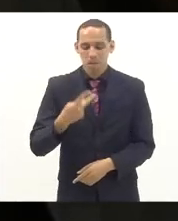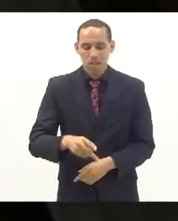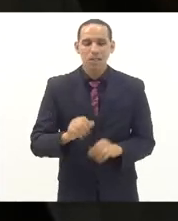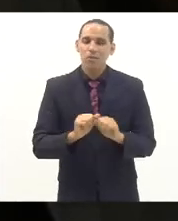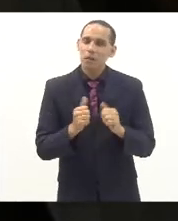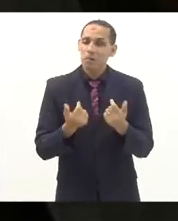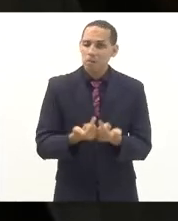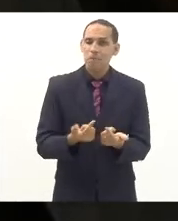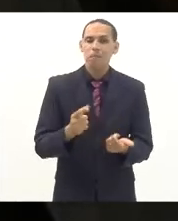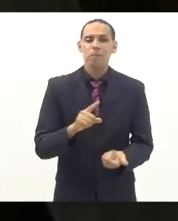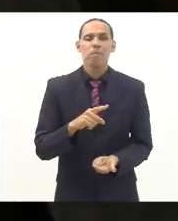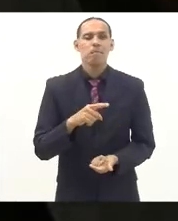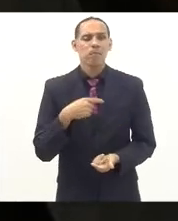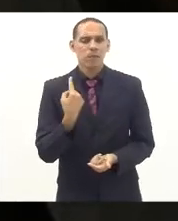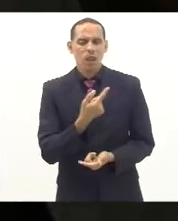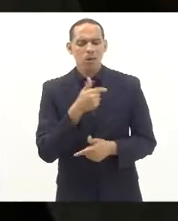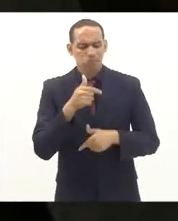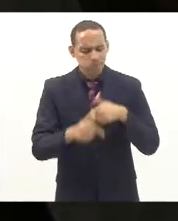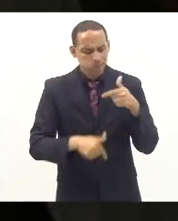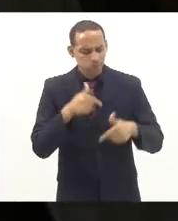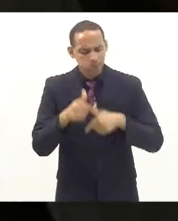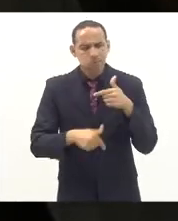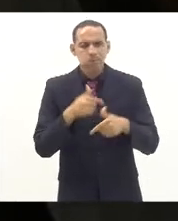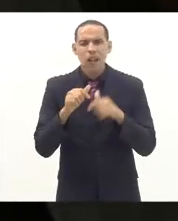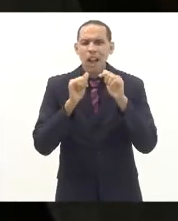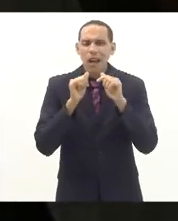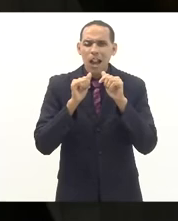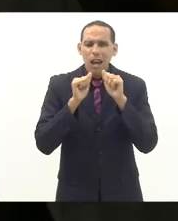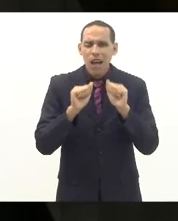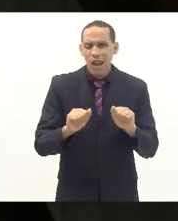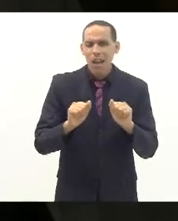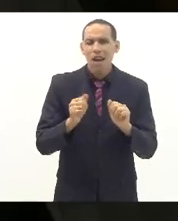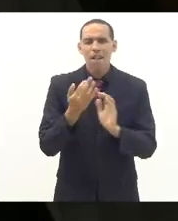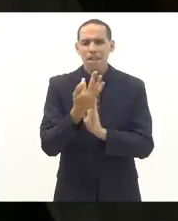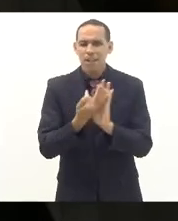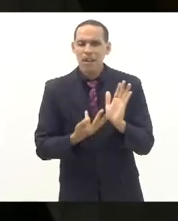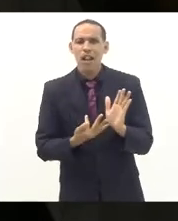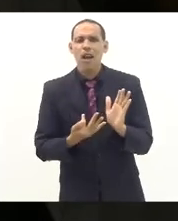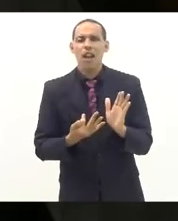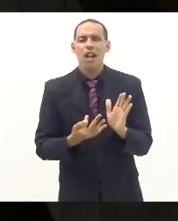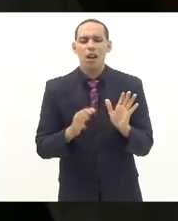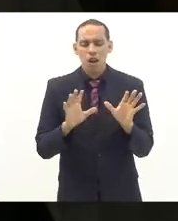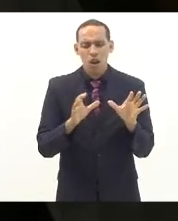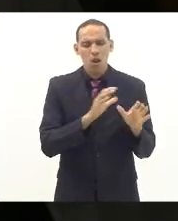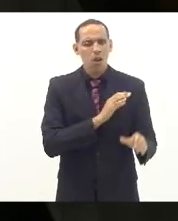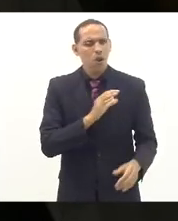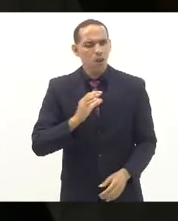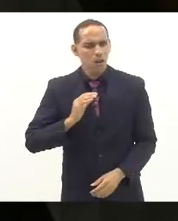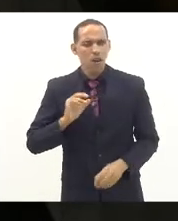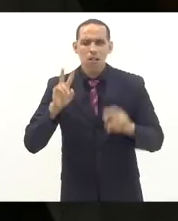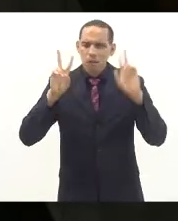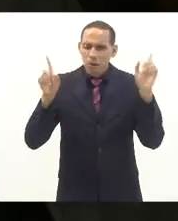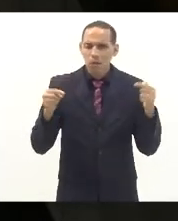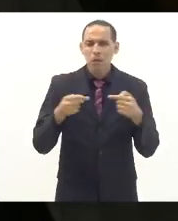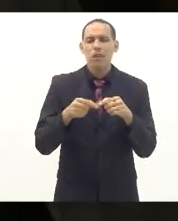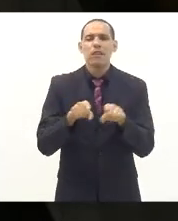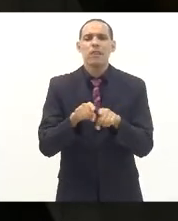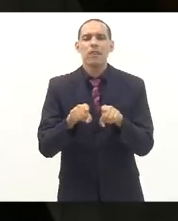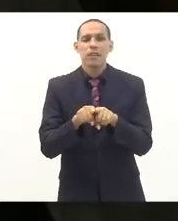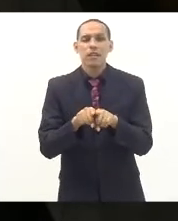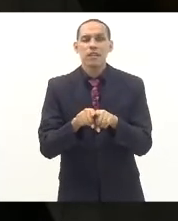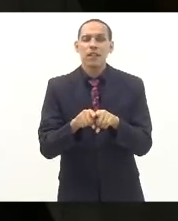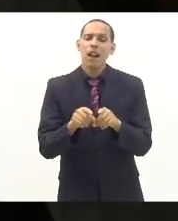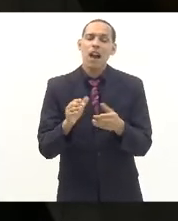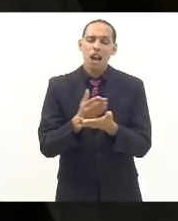nós temos feito trabalhos nesse sentido Assessoria fiscal algumas comissões temáticas e partem também de alguns setores